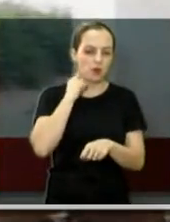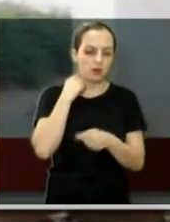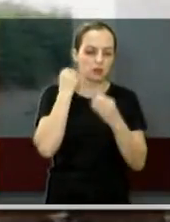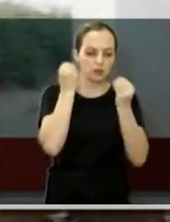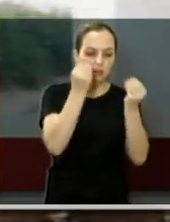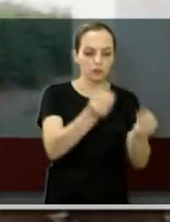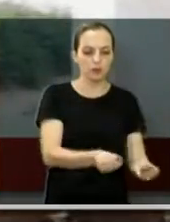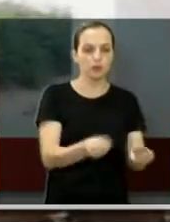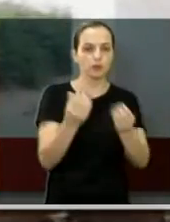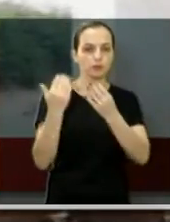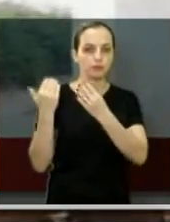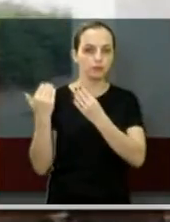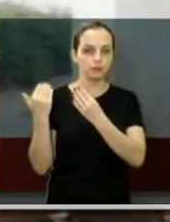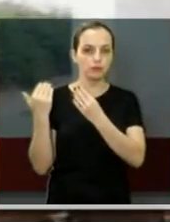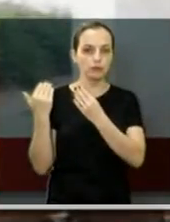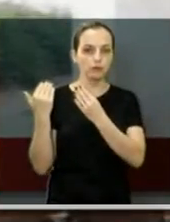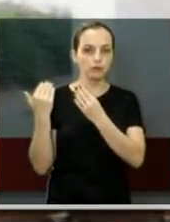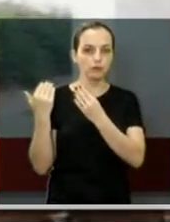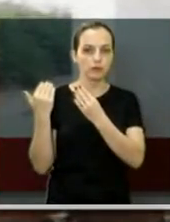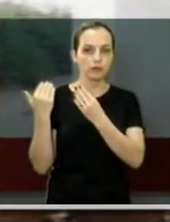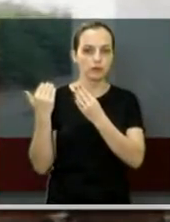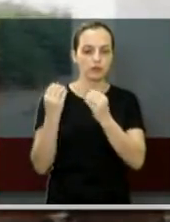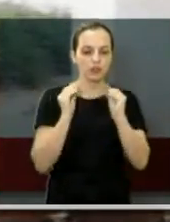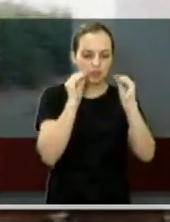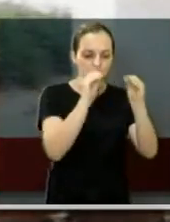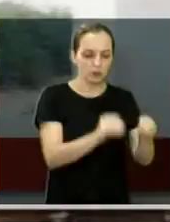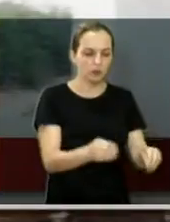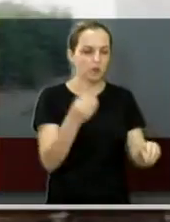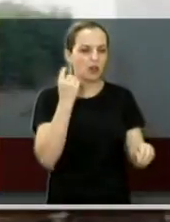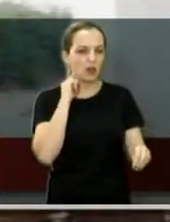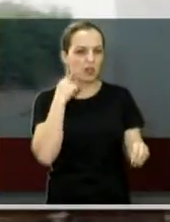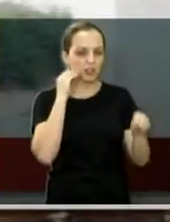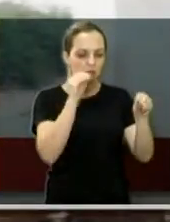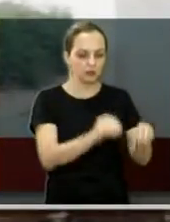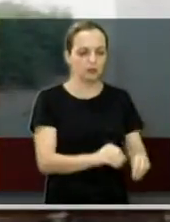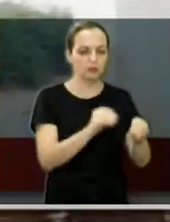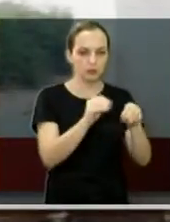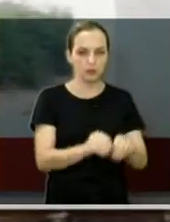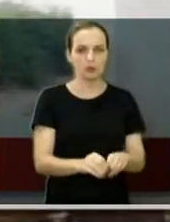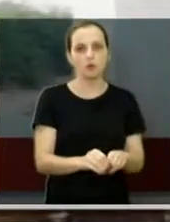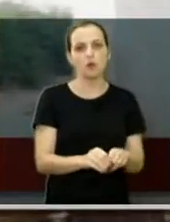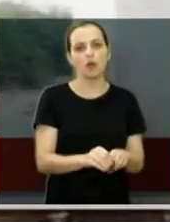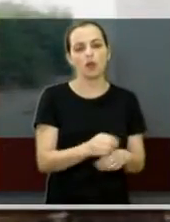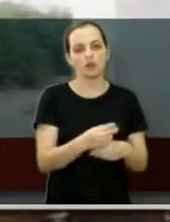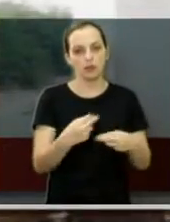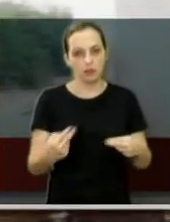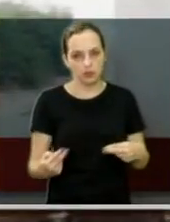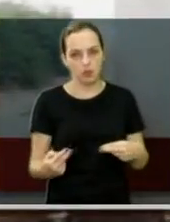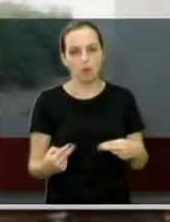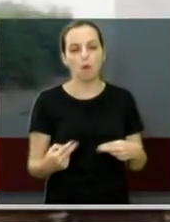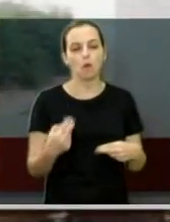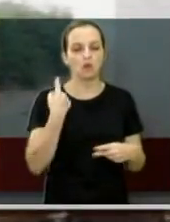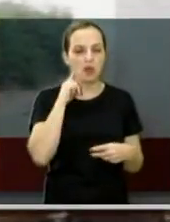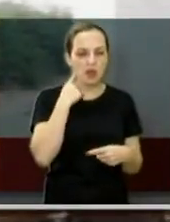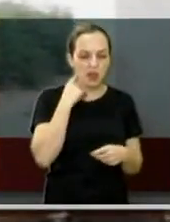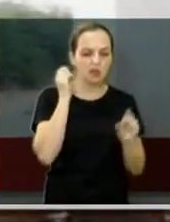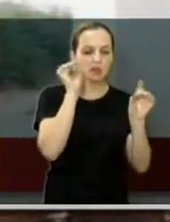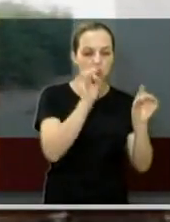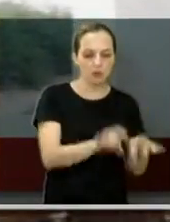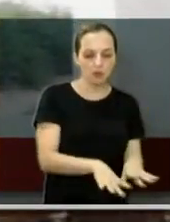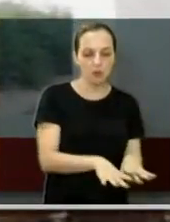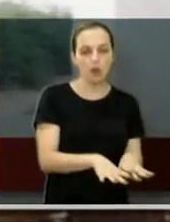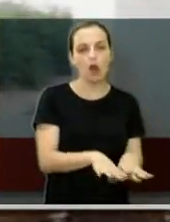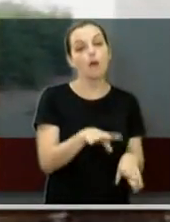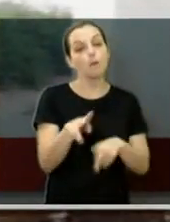vemos denunciando muito. Ali não é o vereador, não é o prefeito que vai lá jogar a sapateira, o lixo domiciliar, é